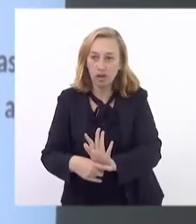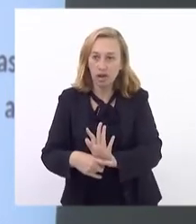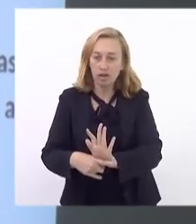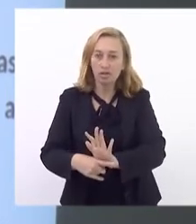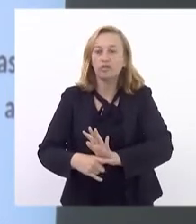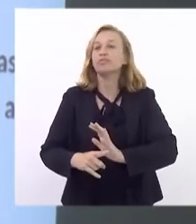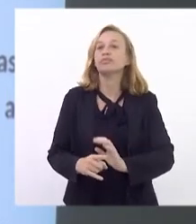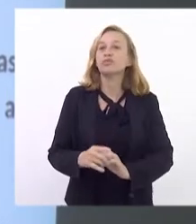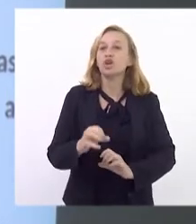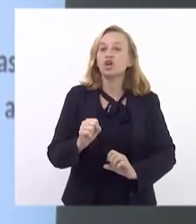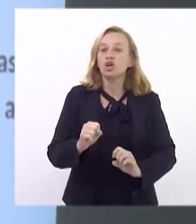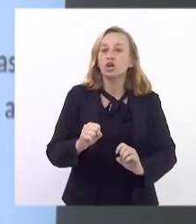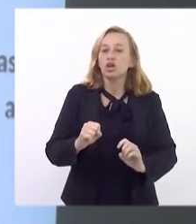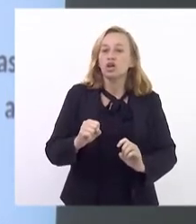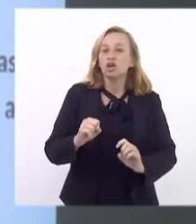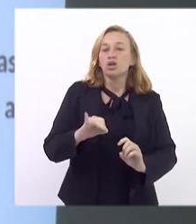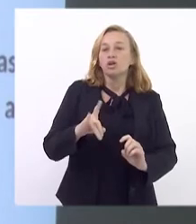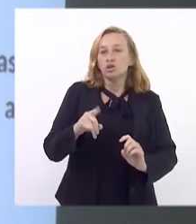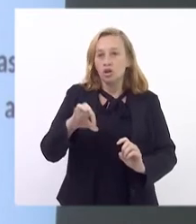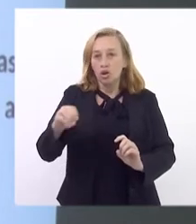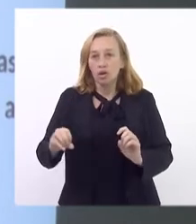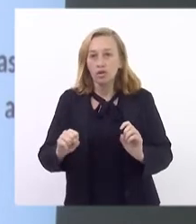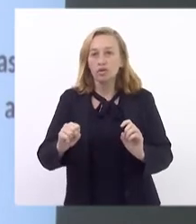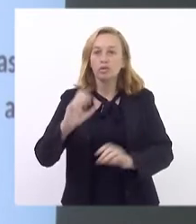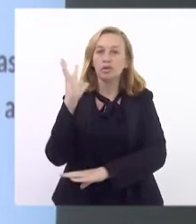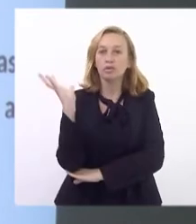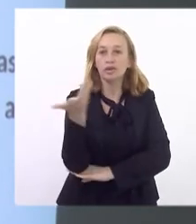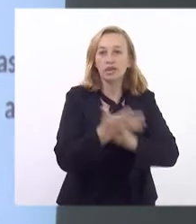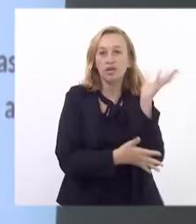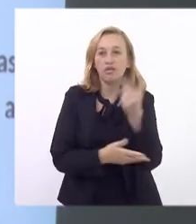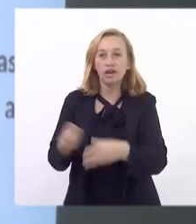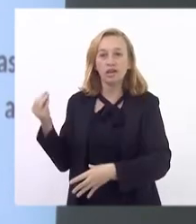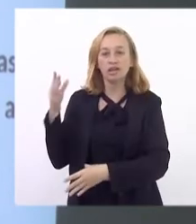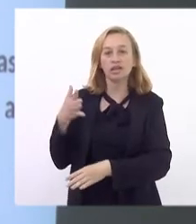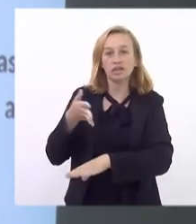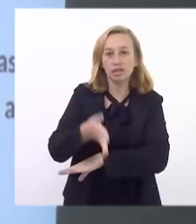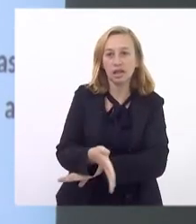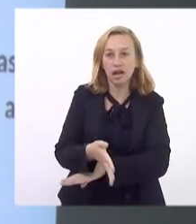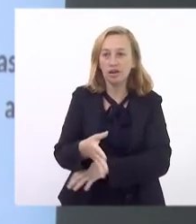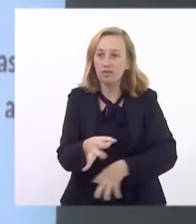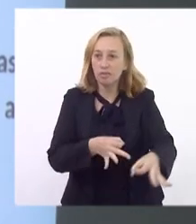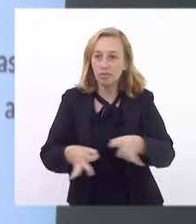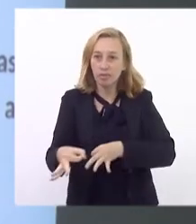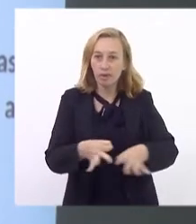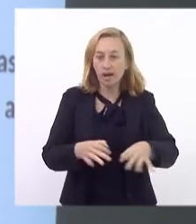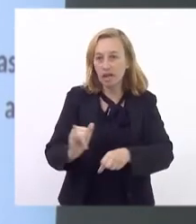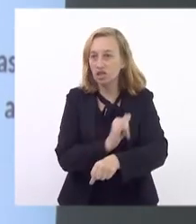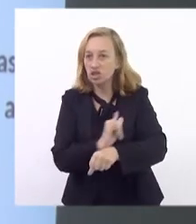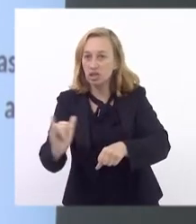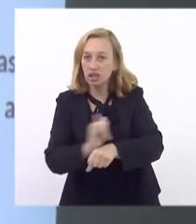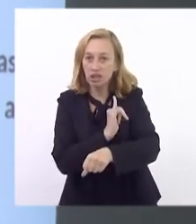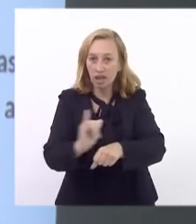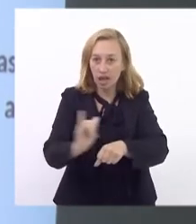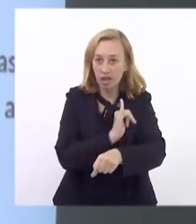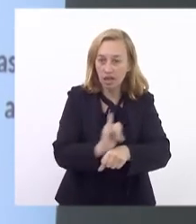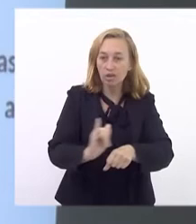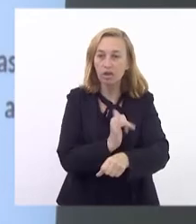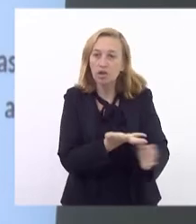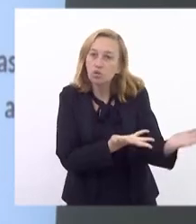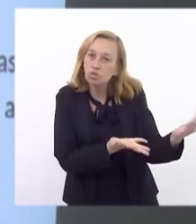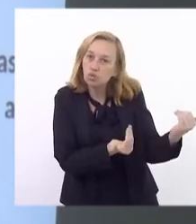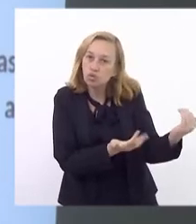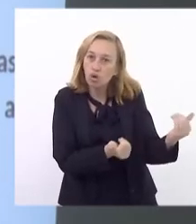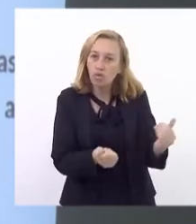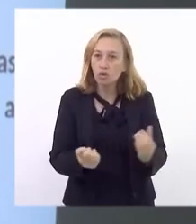projeto socioambiental que vai entrar dentro do território e fundamentar planos de intervenção para que os jovens e para